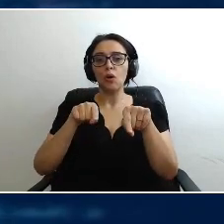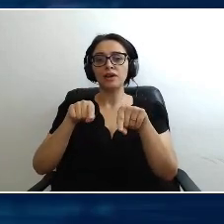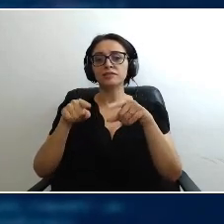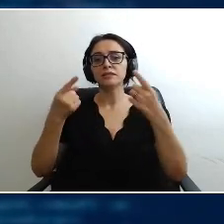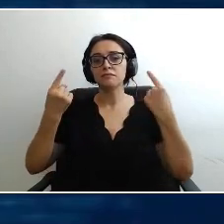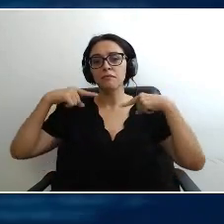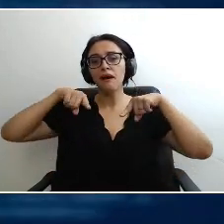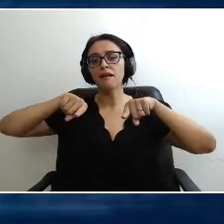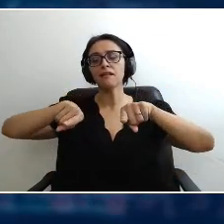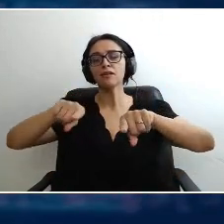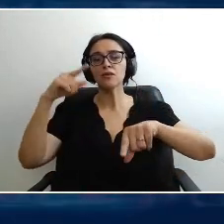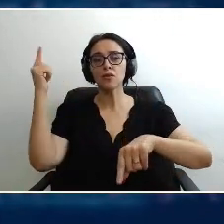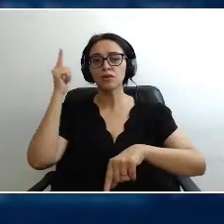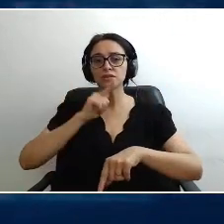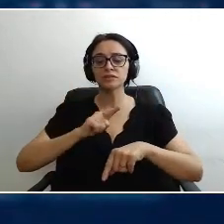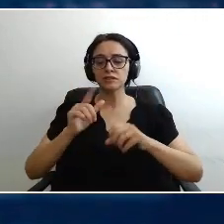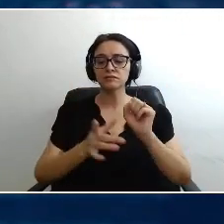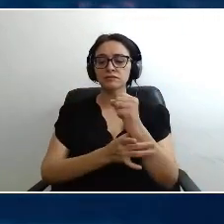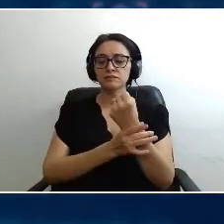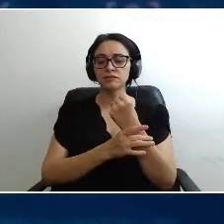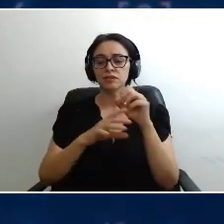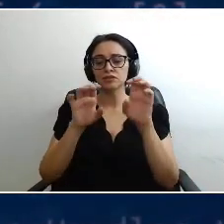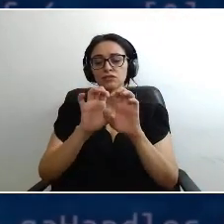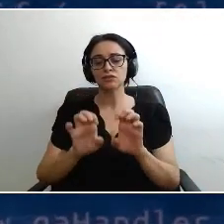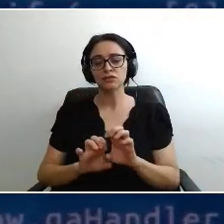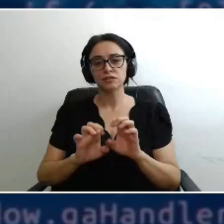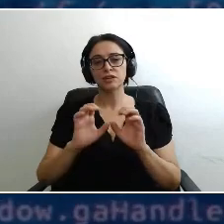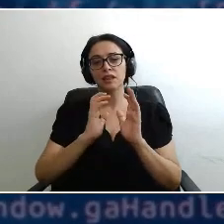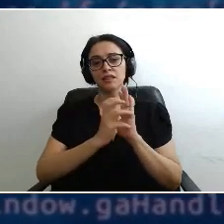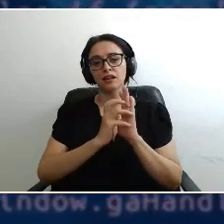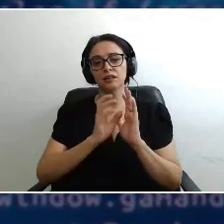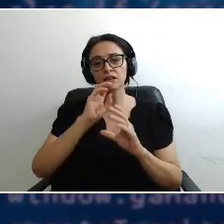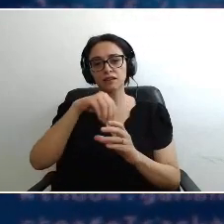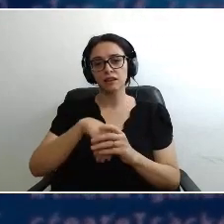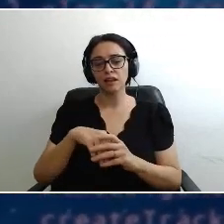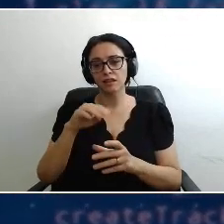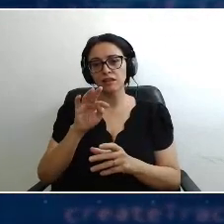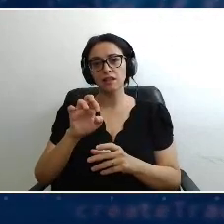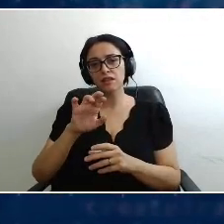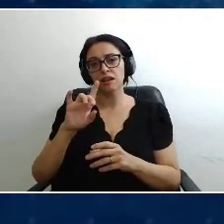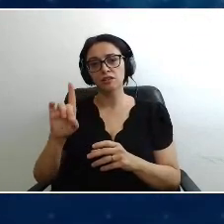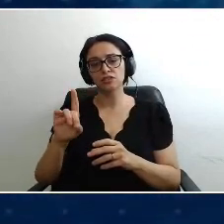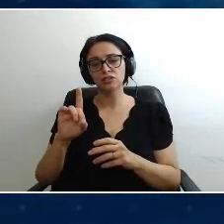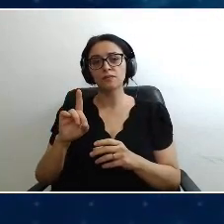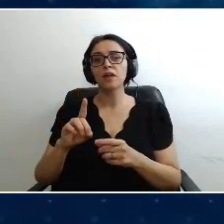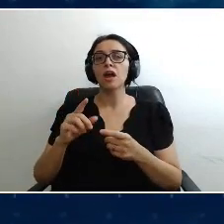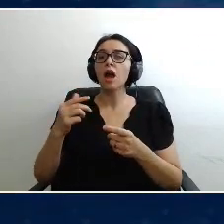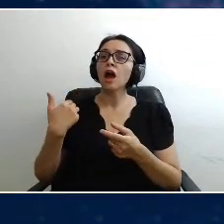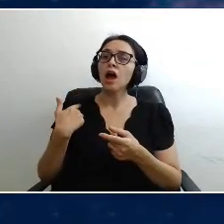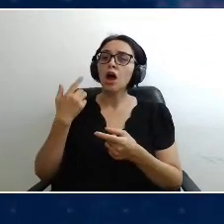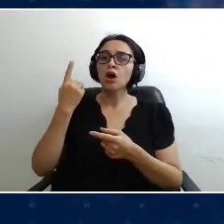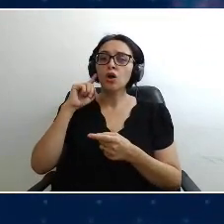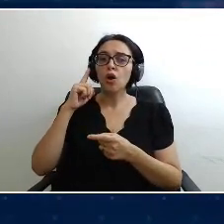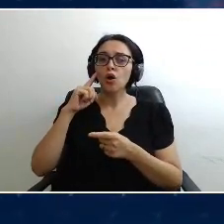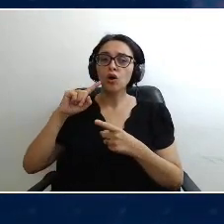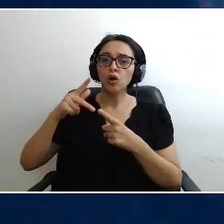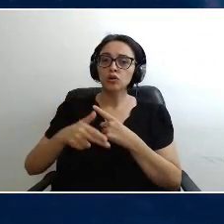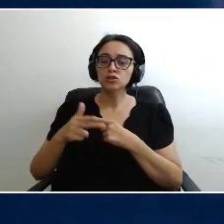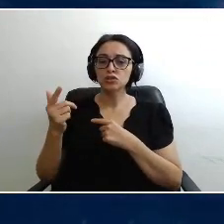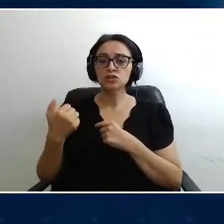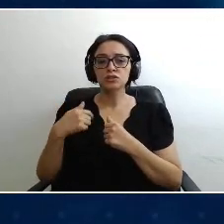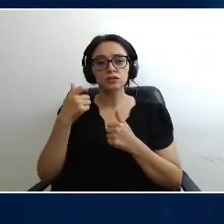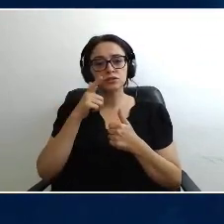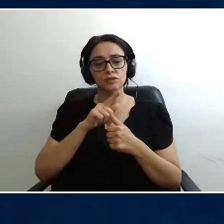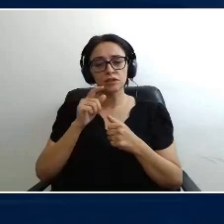exemplo, garantir que uma estrutura de dados que está sendo trabalhada dentro de uma thread ou dentro de uma coroutina, ela pode ser alterada,